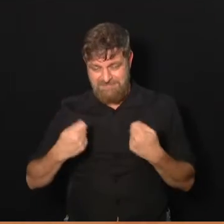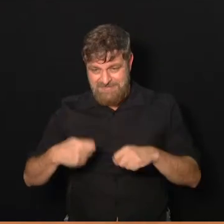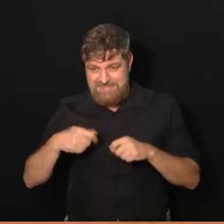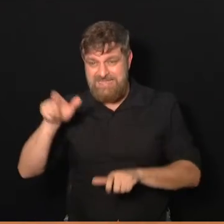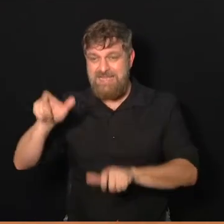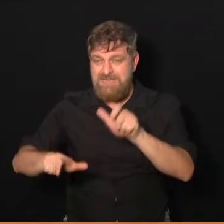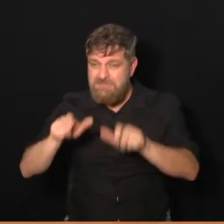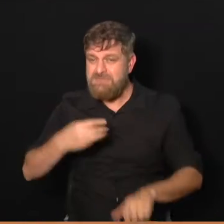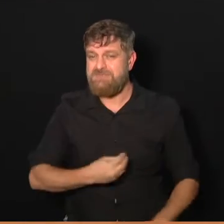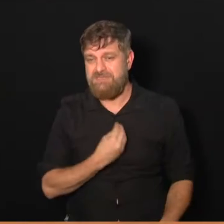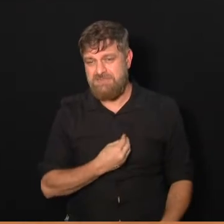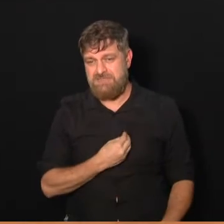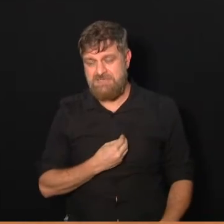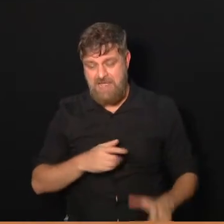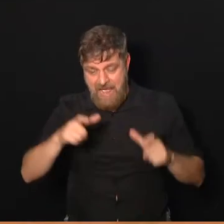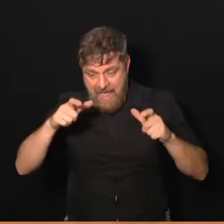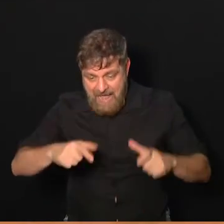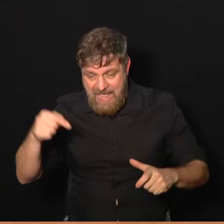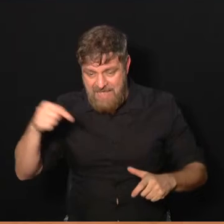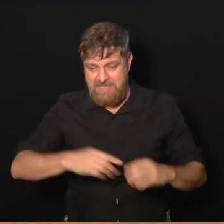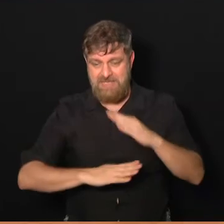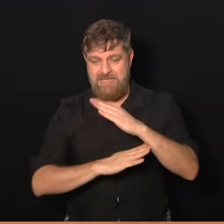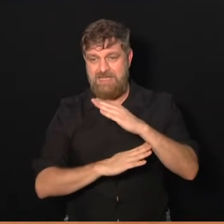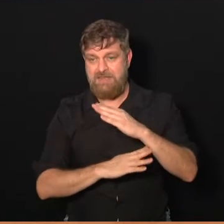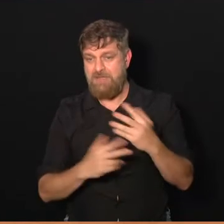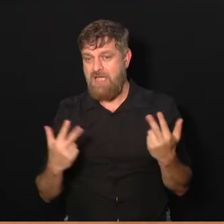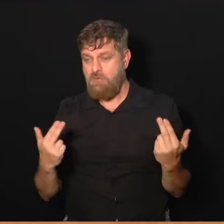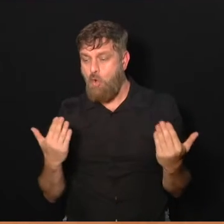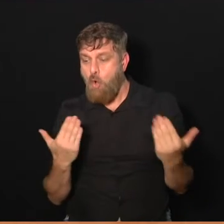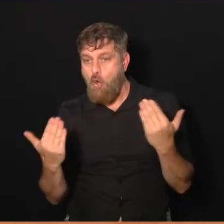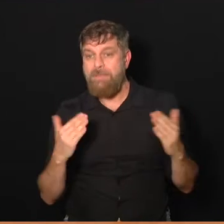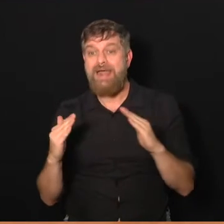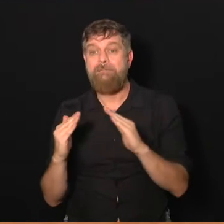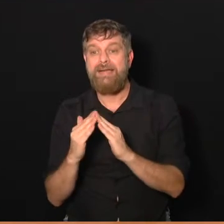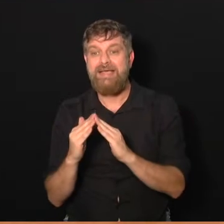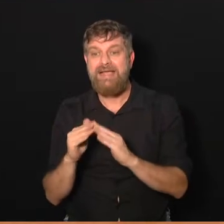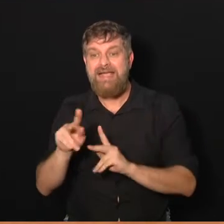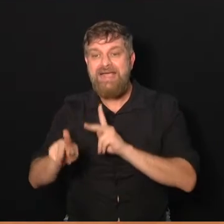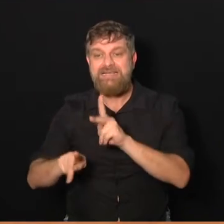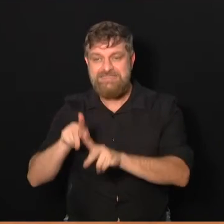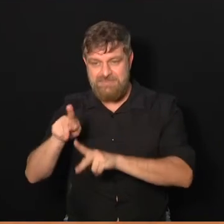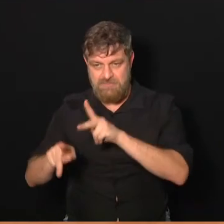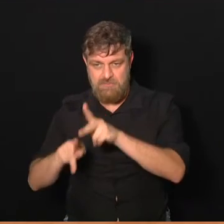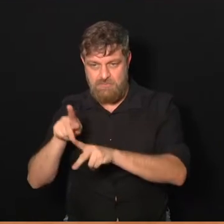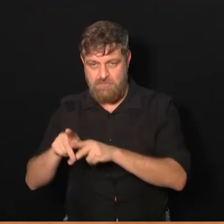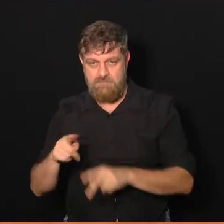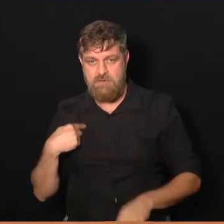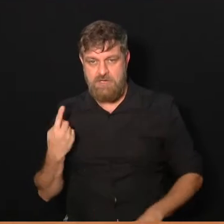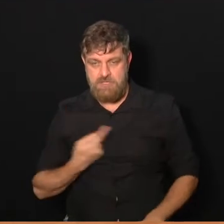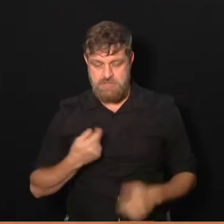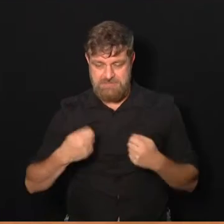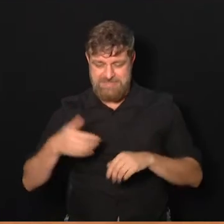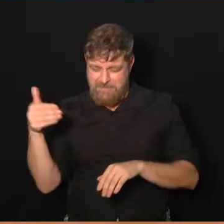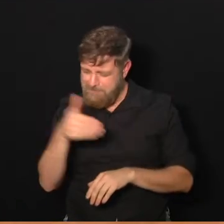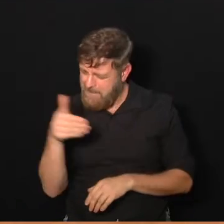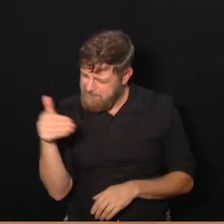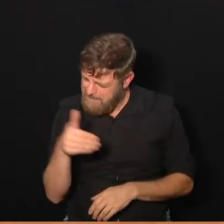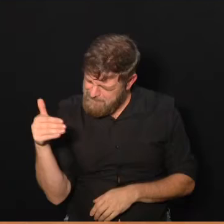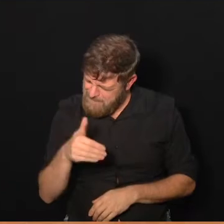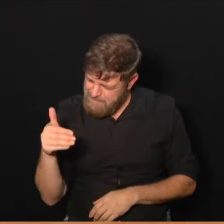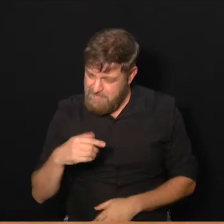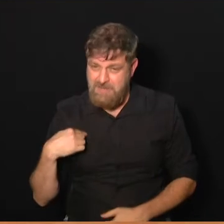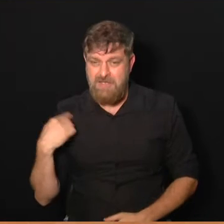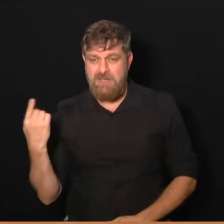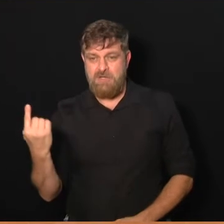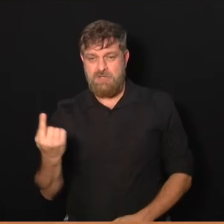espaço, como o vereador disse, é a casa do povo, né? A gente tem que participar. No caso nosso aqui, né,